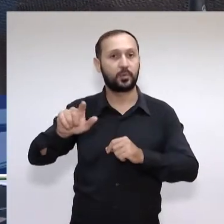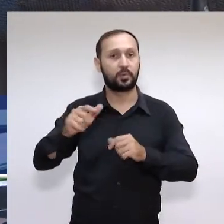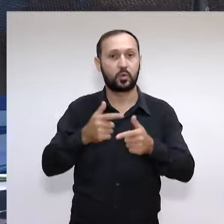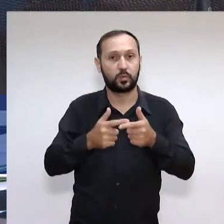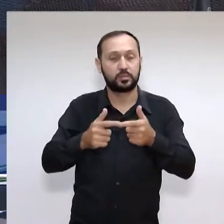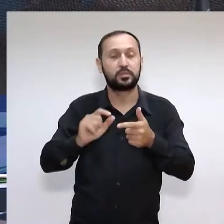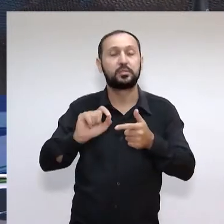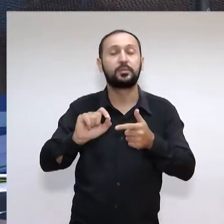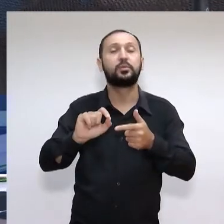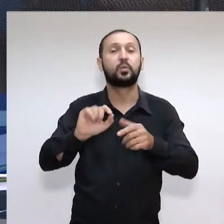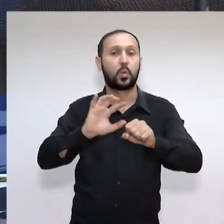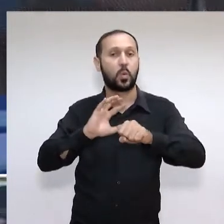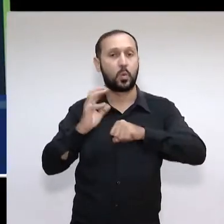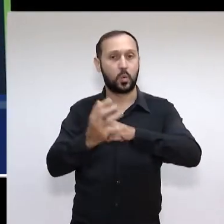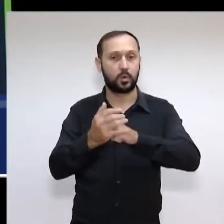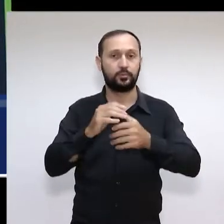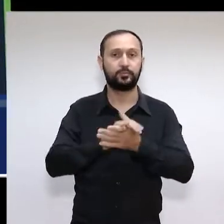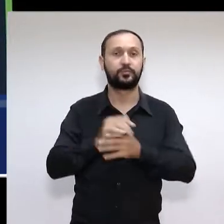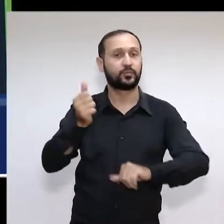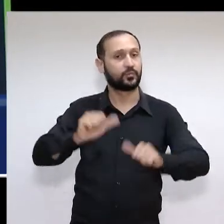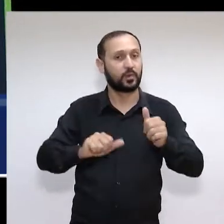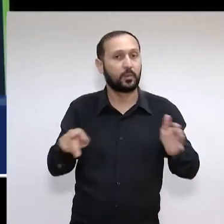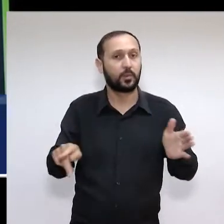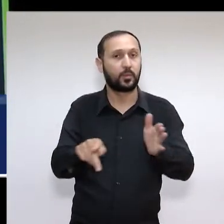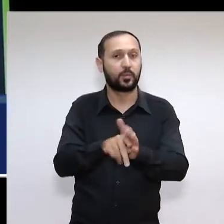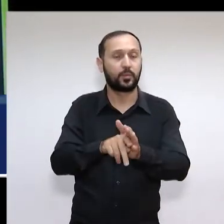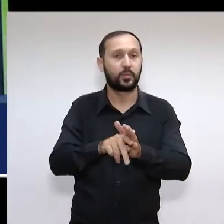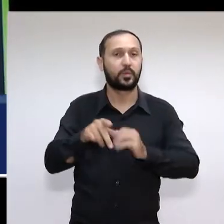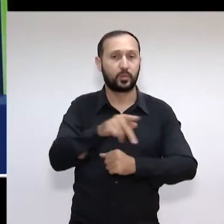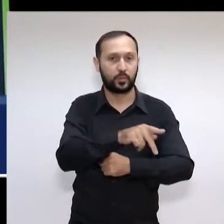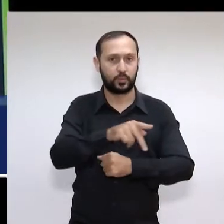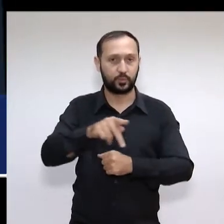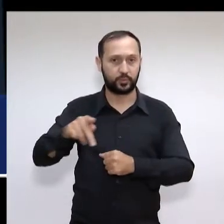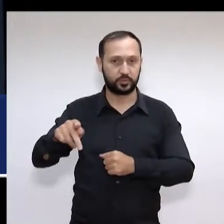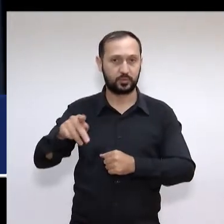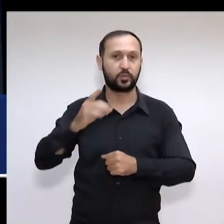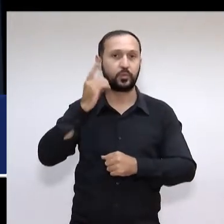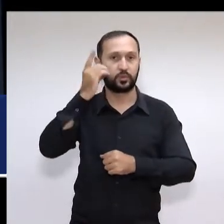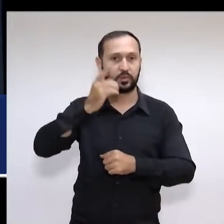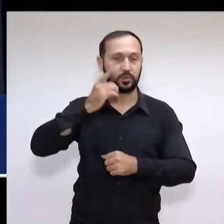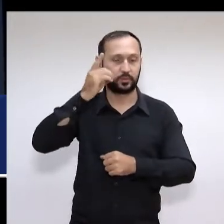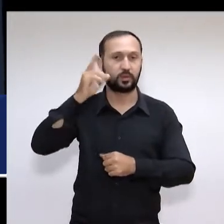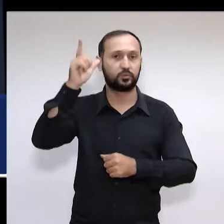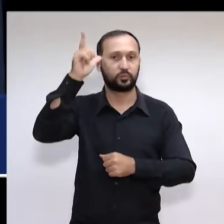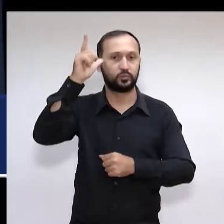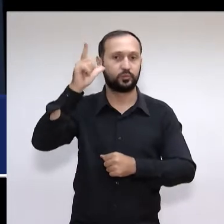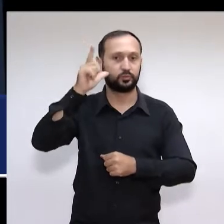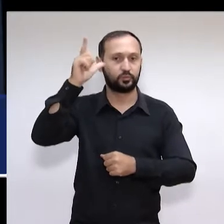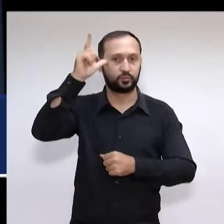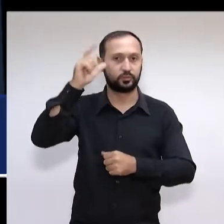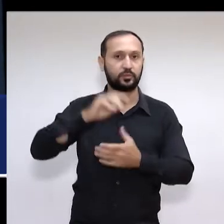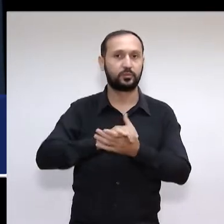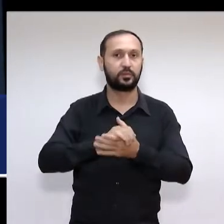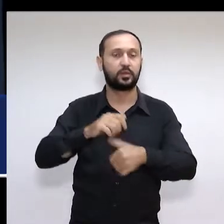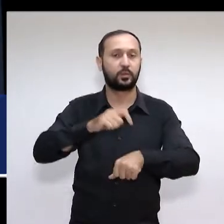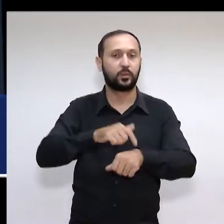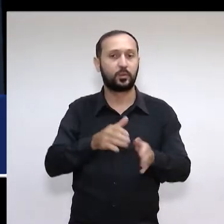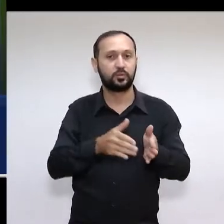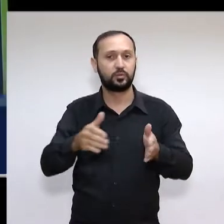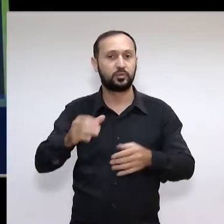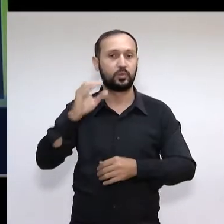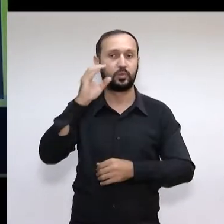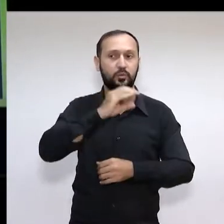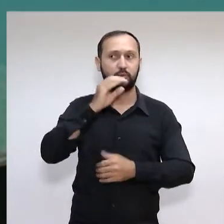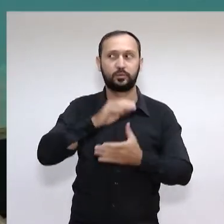do Covid-19. A matéria foi analisada pelo presidente da CCJR, deputado Lídio Lopes, em regime